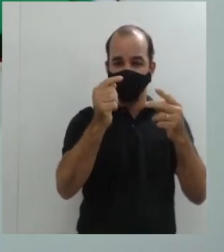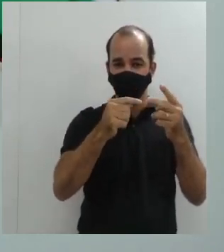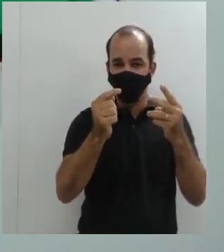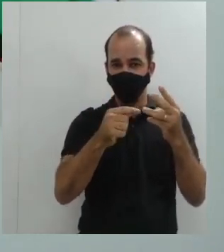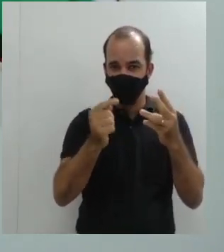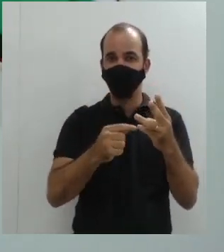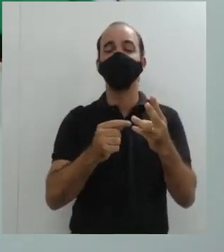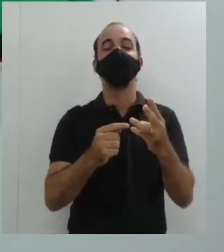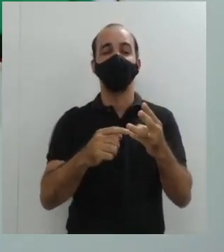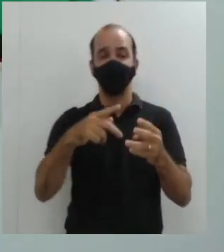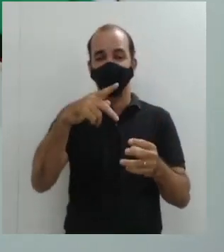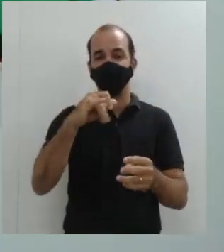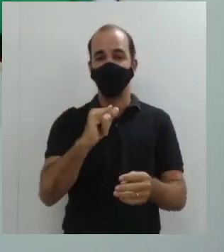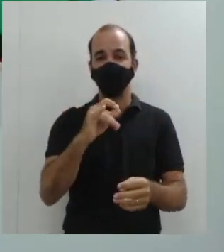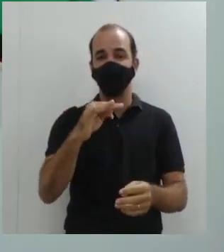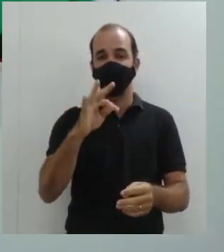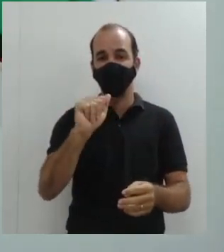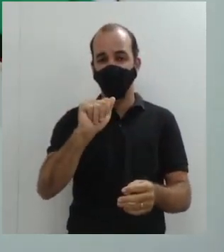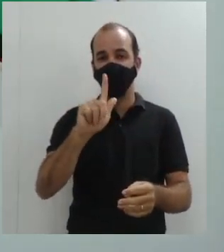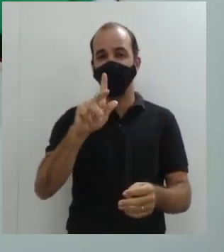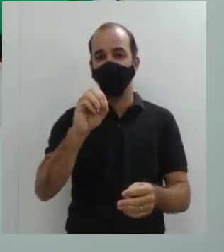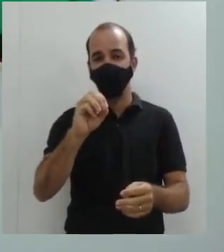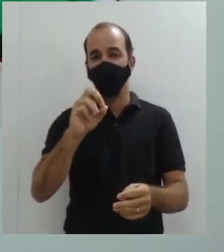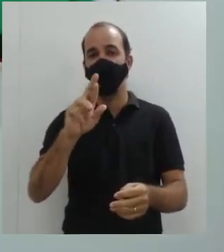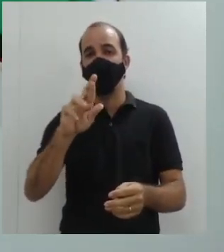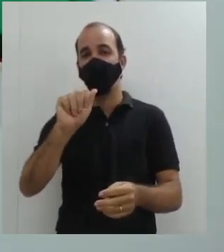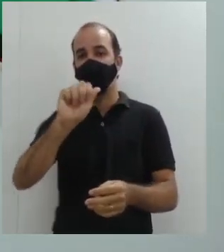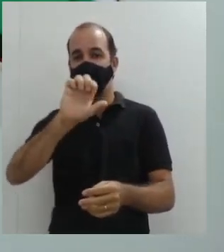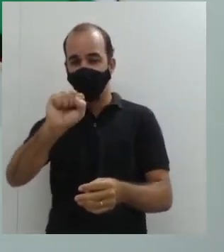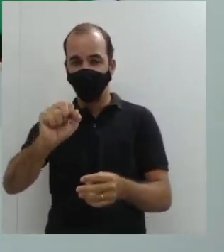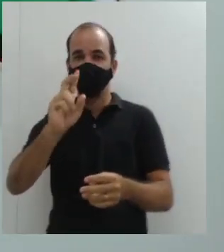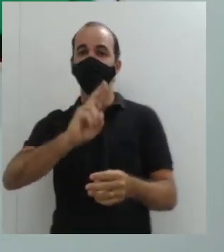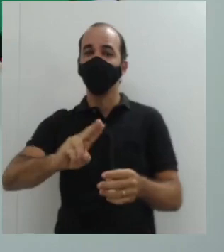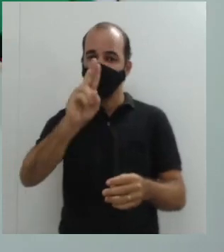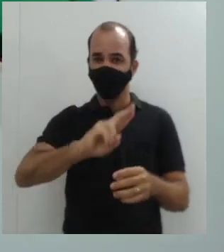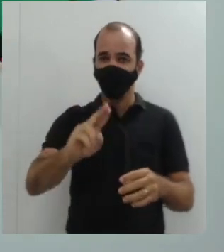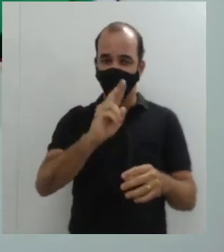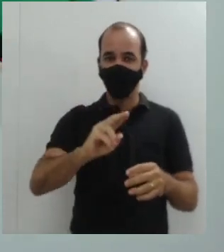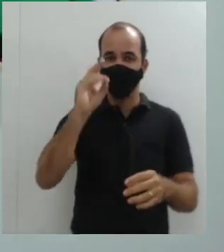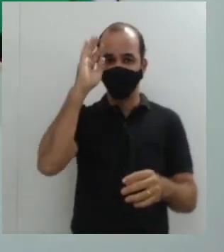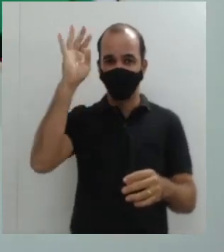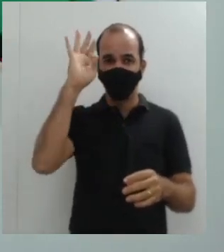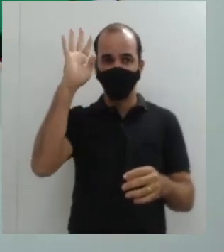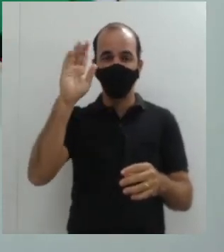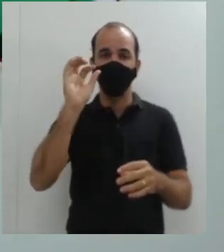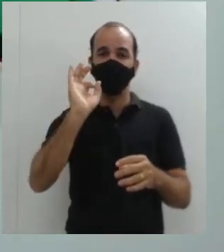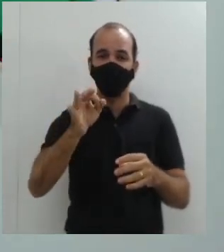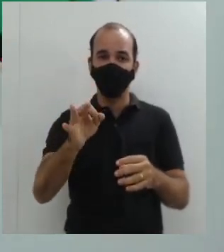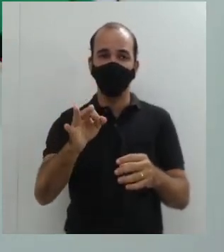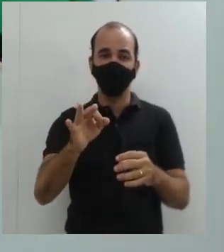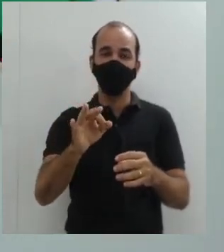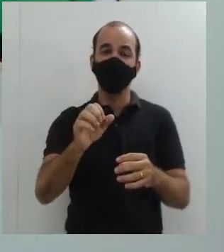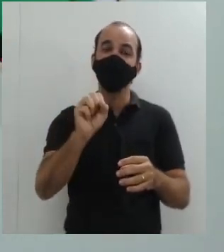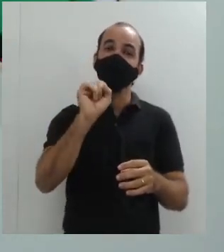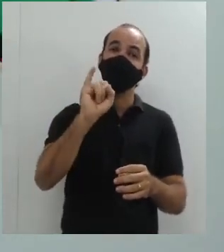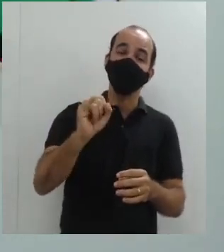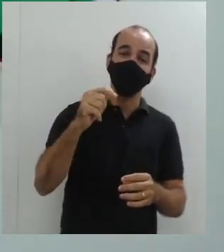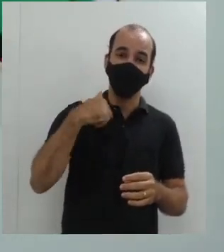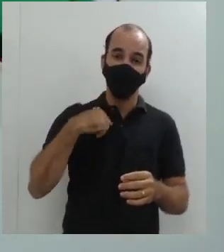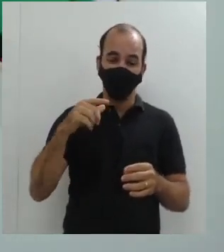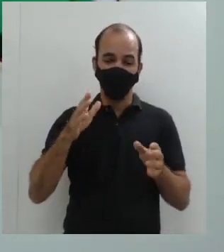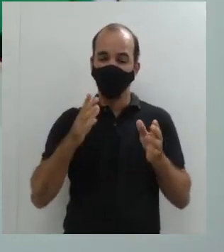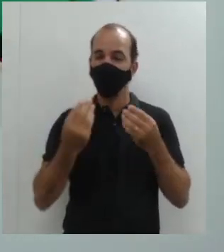matemática, mas aqui a gente ajuda você a memorizar o procedimento, tá bom? Se eu quero calcular a diagonal interna